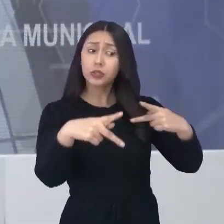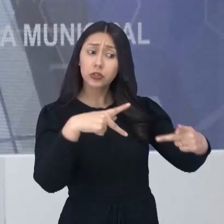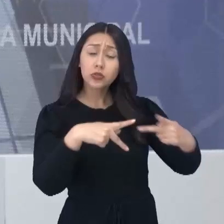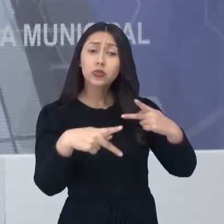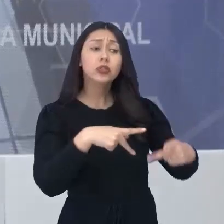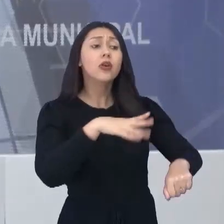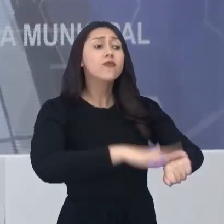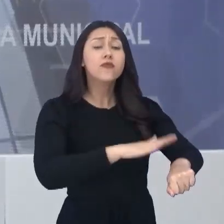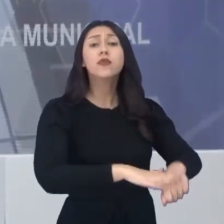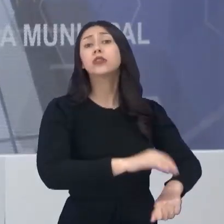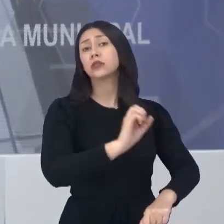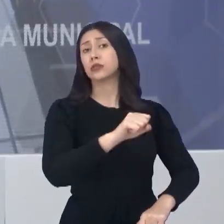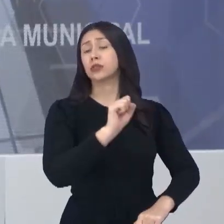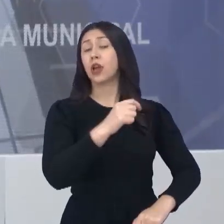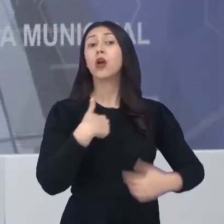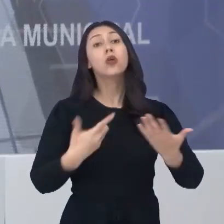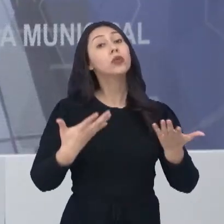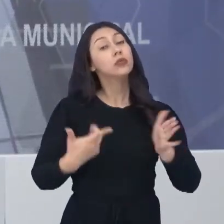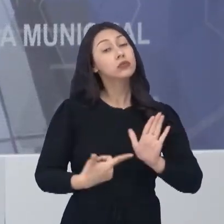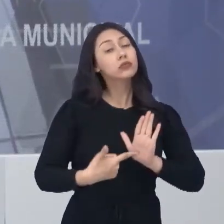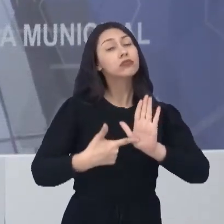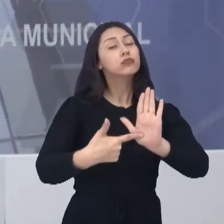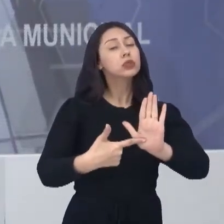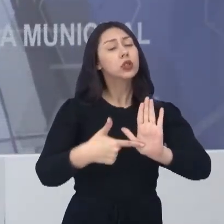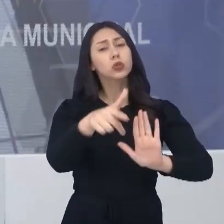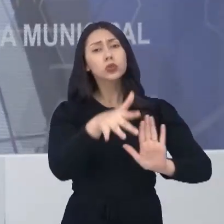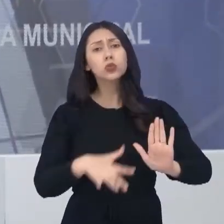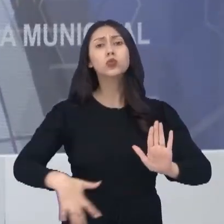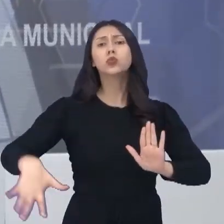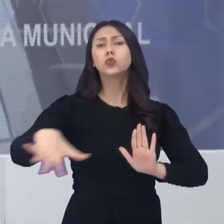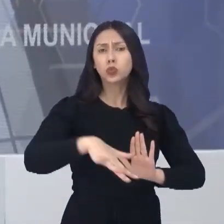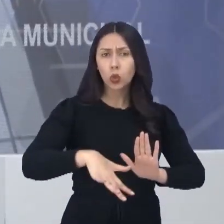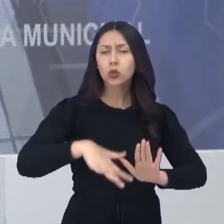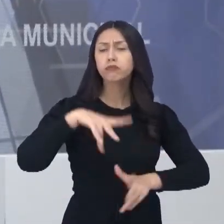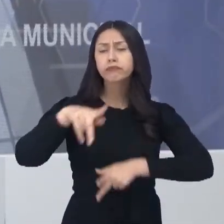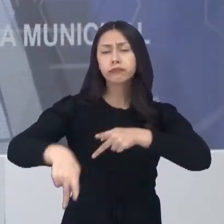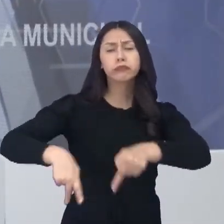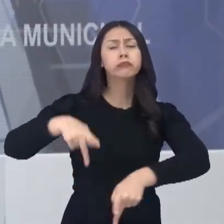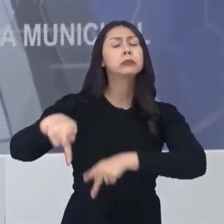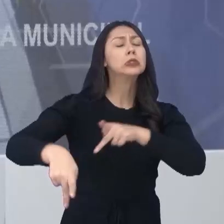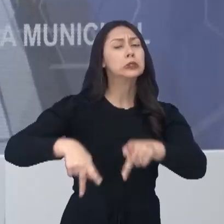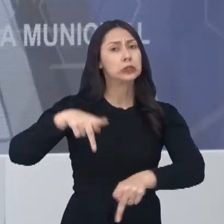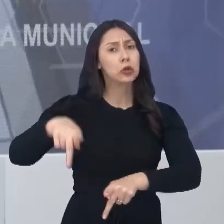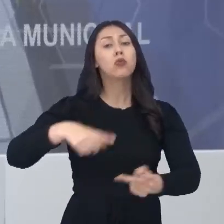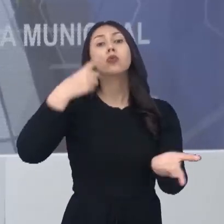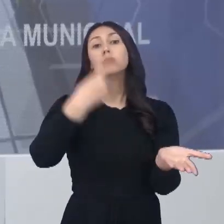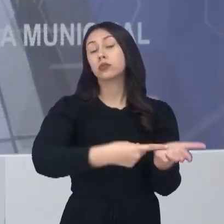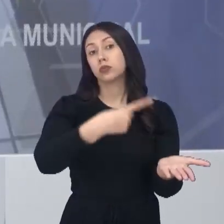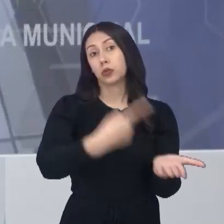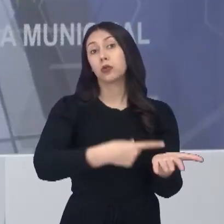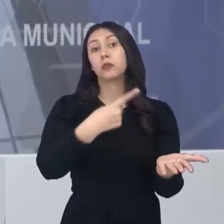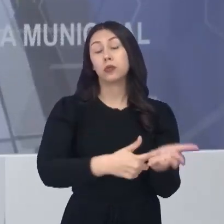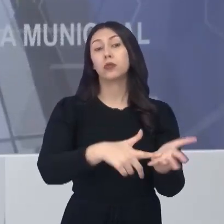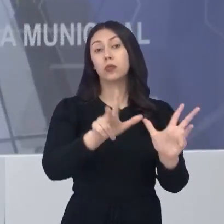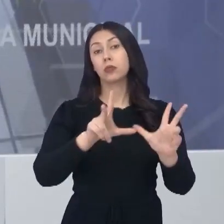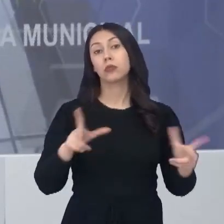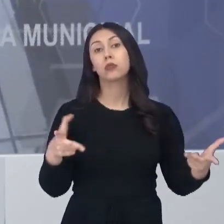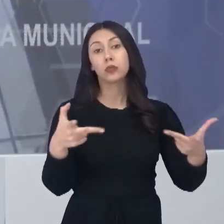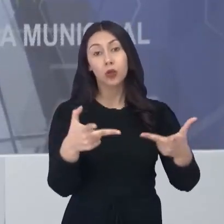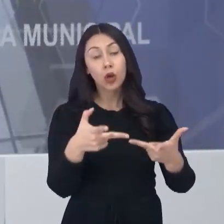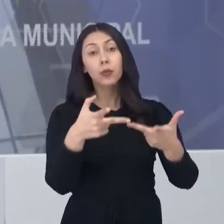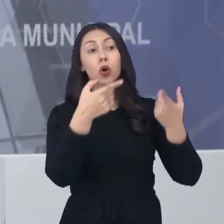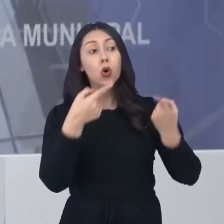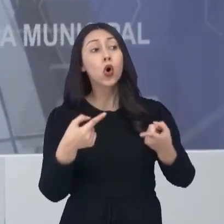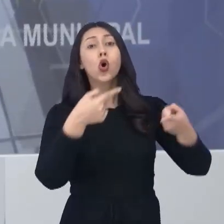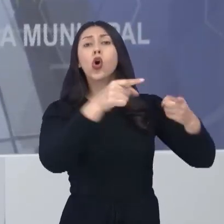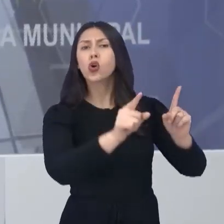faça, e eu quero mostrar, né, a todos os joseenses que me acompanham, o comprometimento da Câmara Municipal no